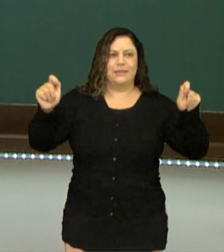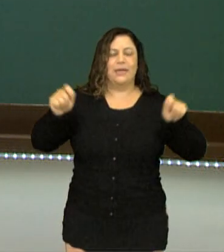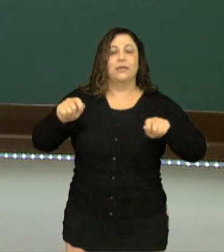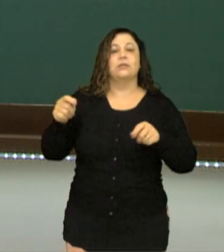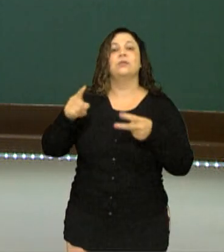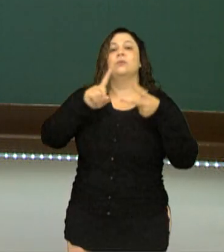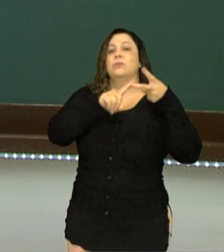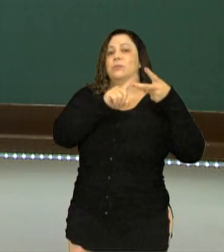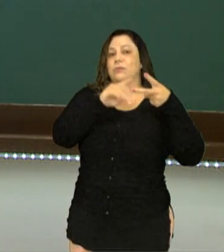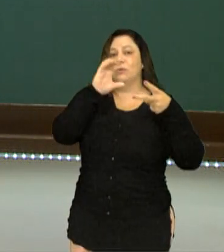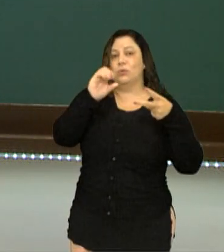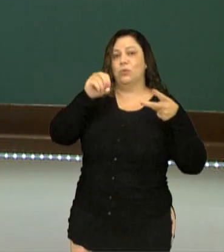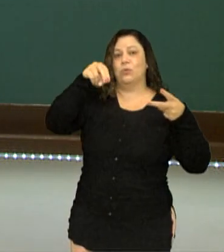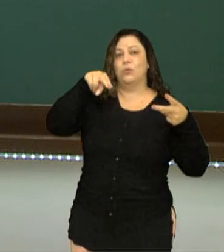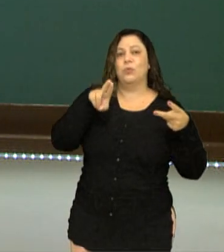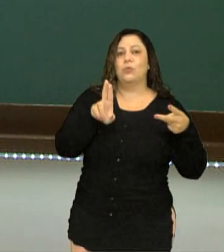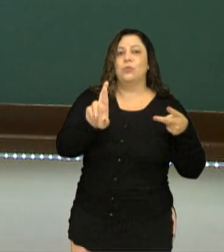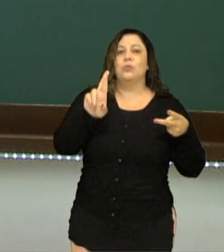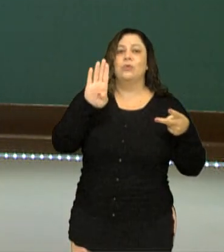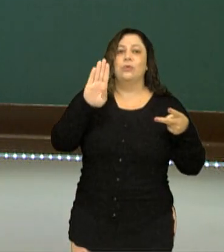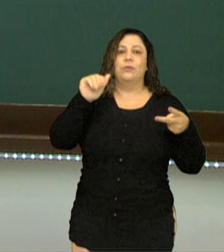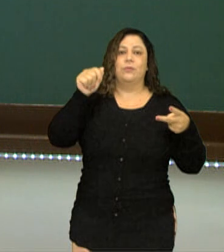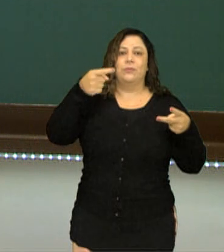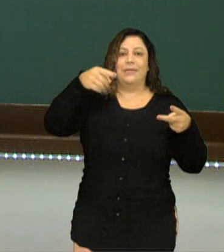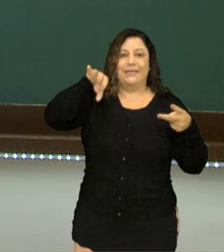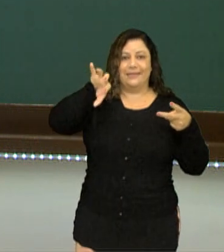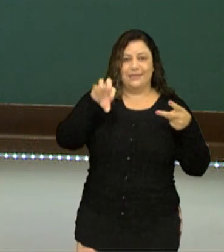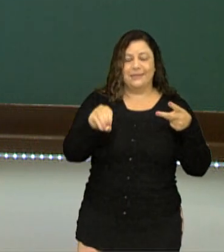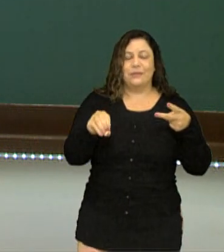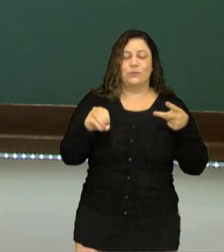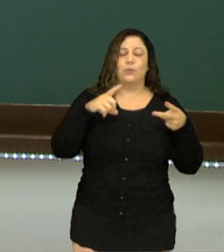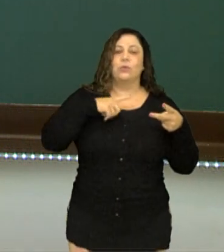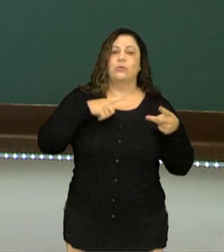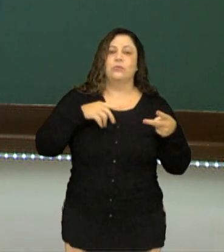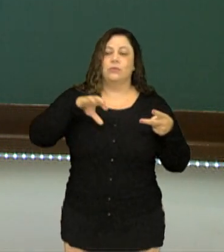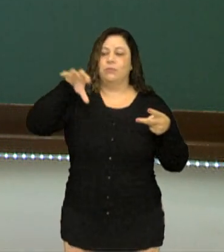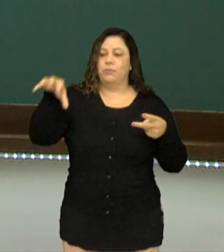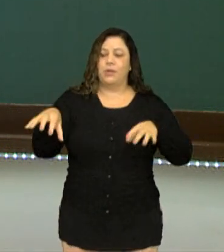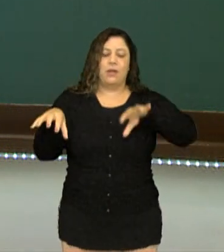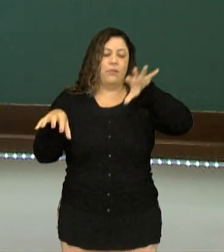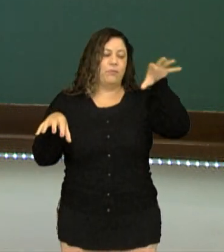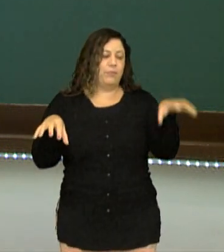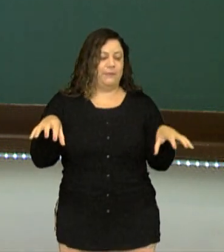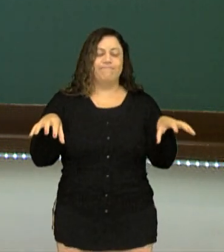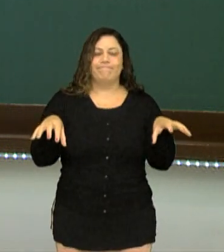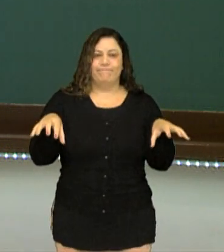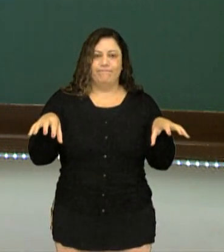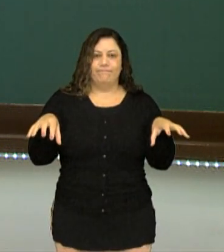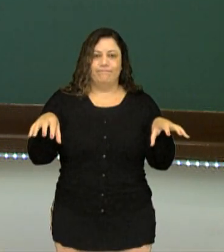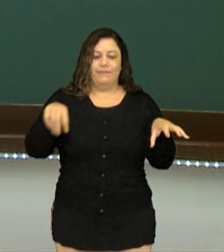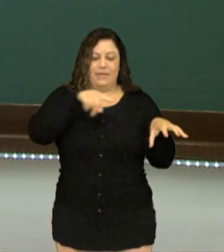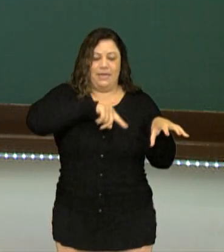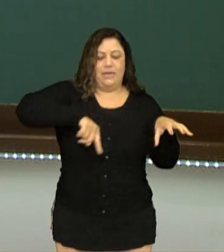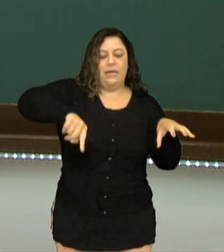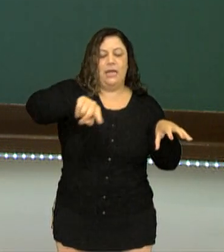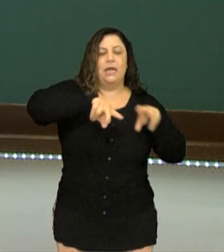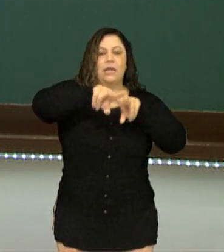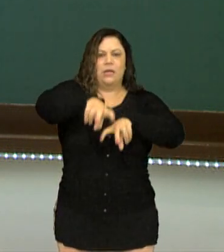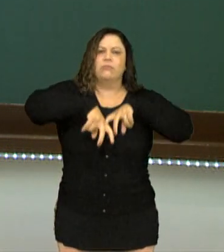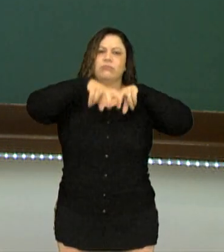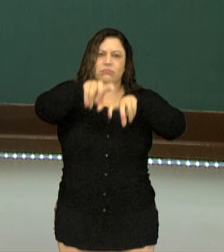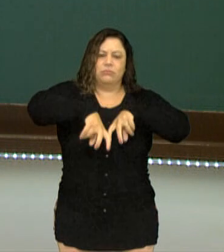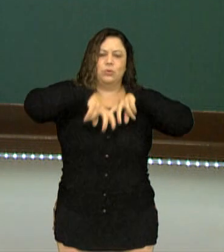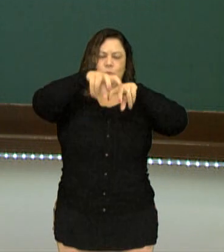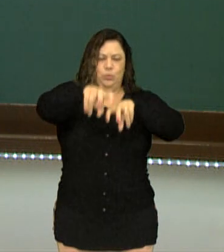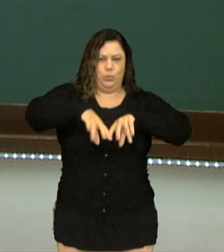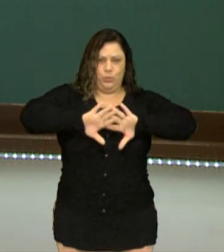gente chama de conurbação. Quando eu tenho duas cidades e uma área rural entre elas, uma área não